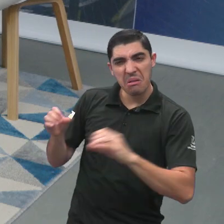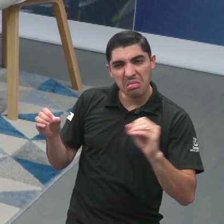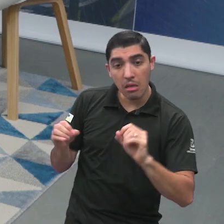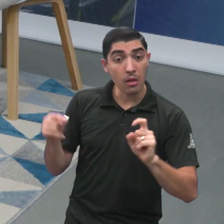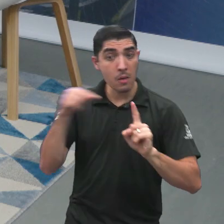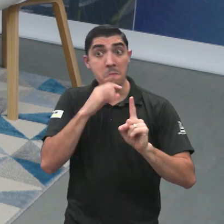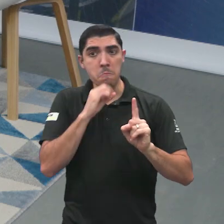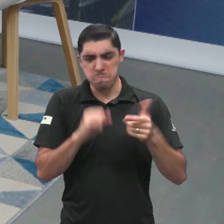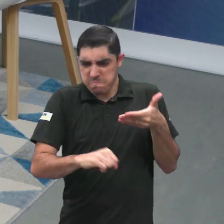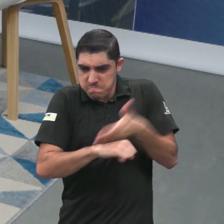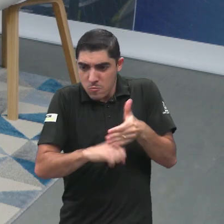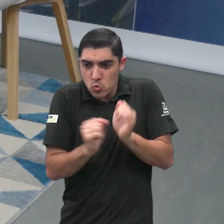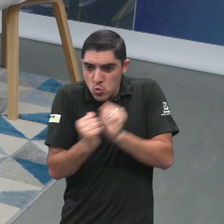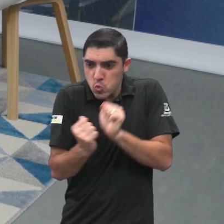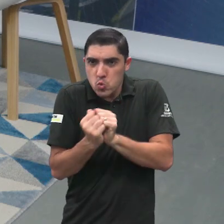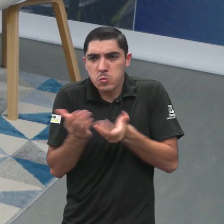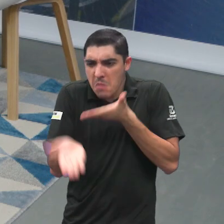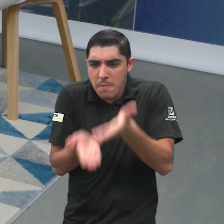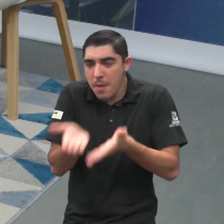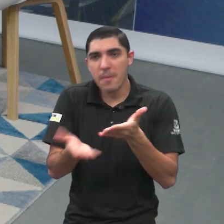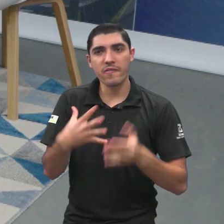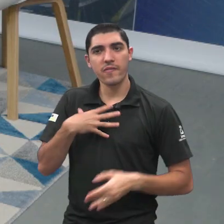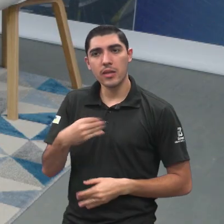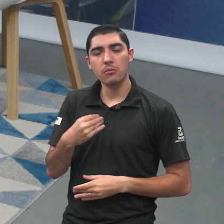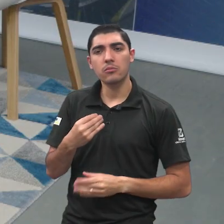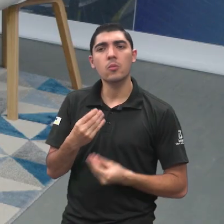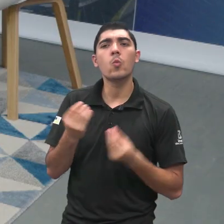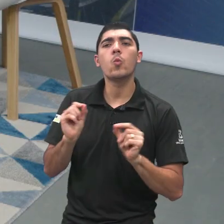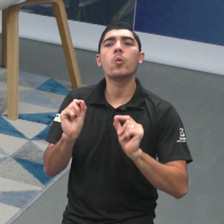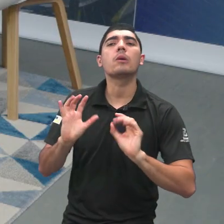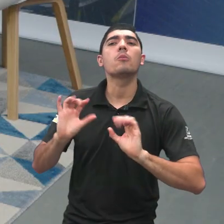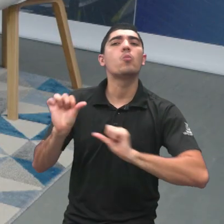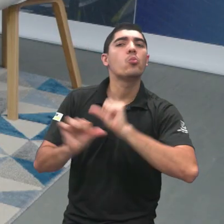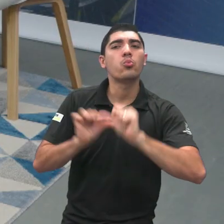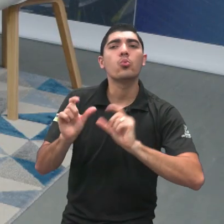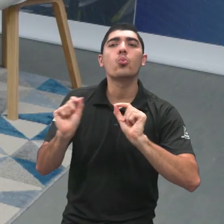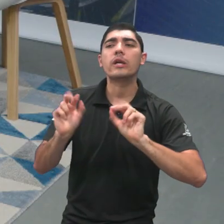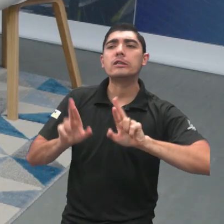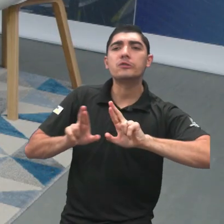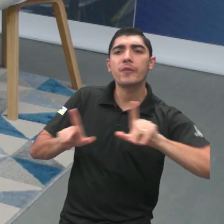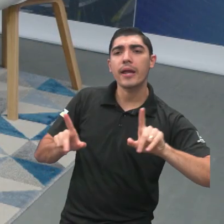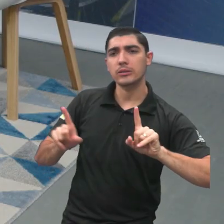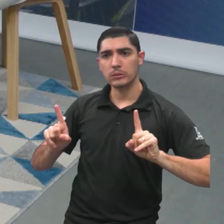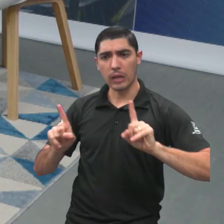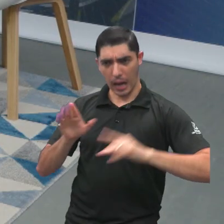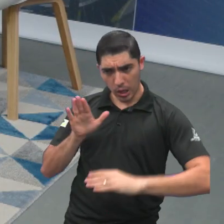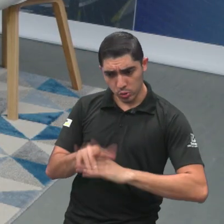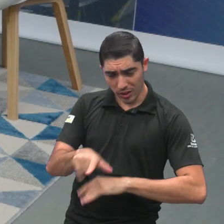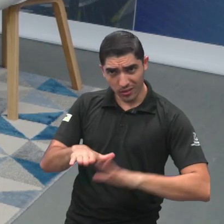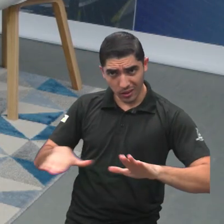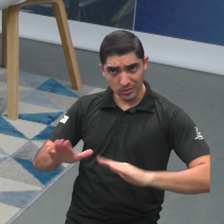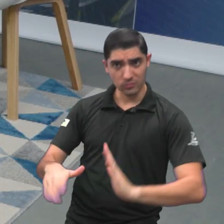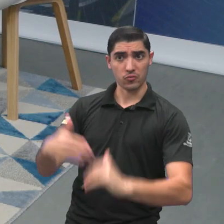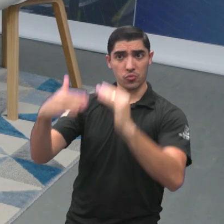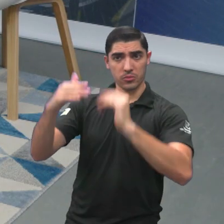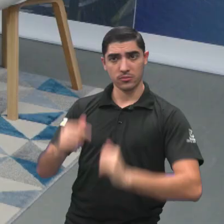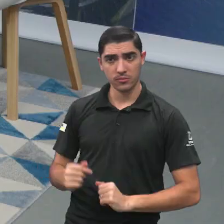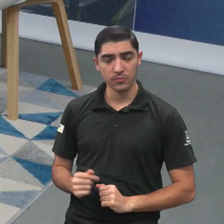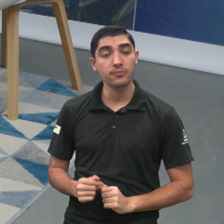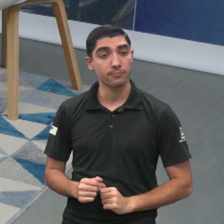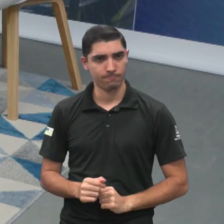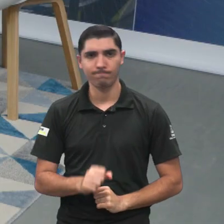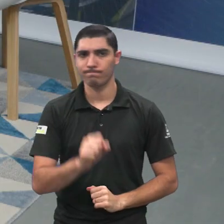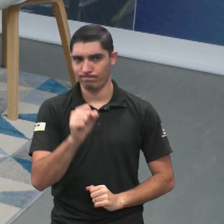dia. A diferença, né, nessa questão para o desenvolvimento da criança? Influencia bastante. Quando o pai